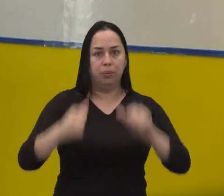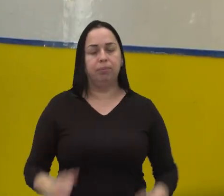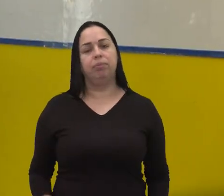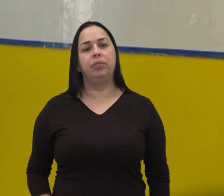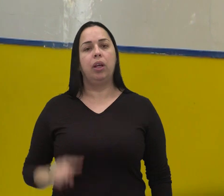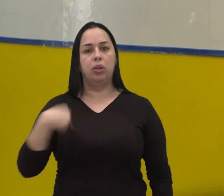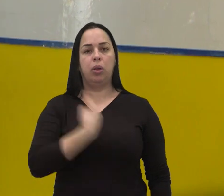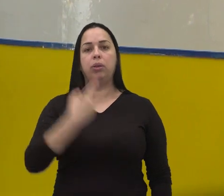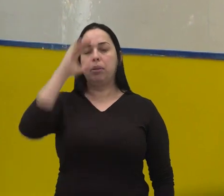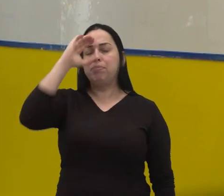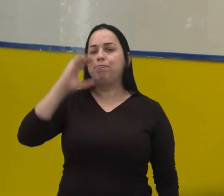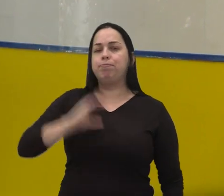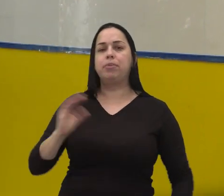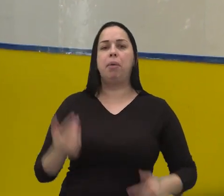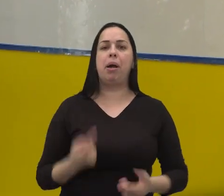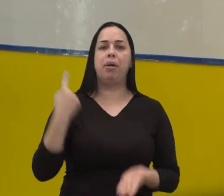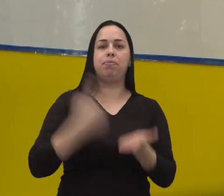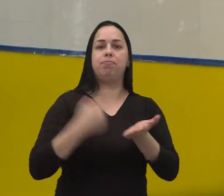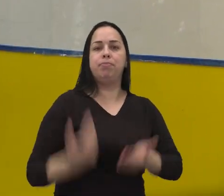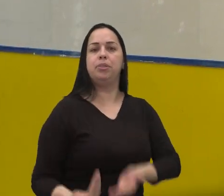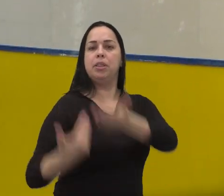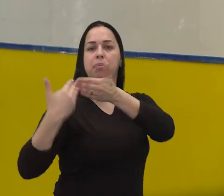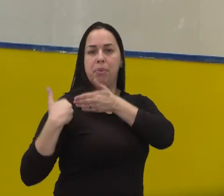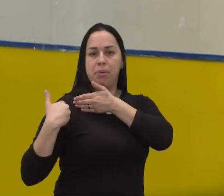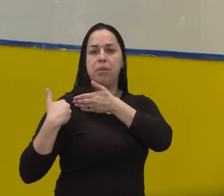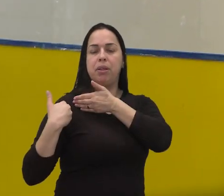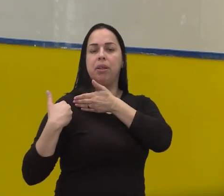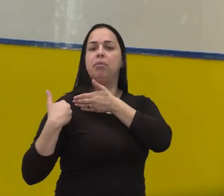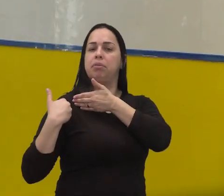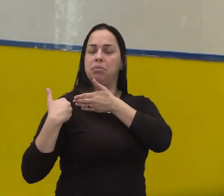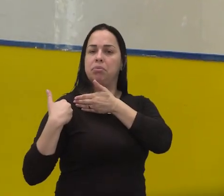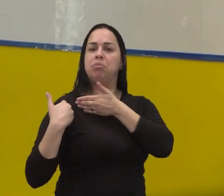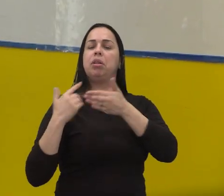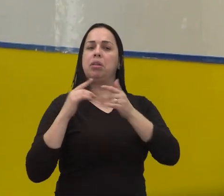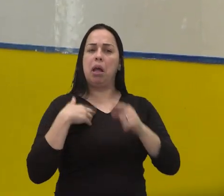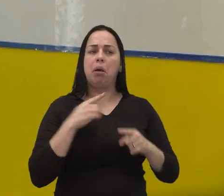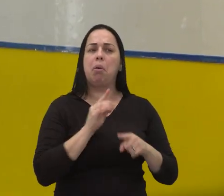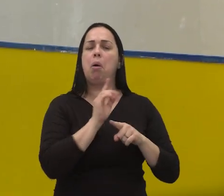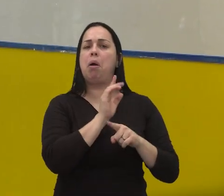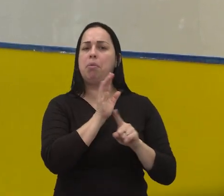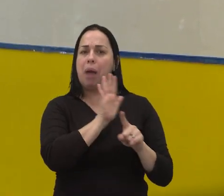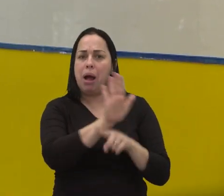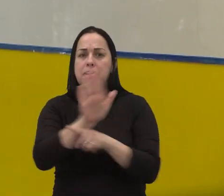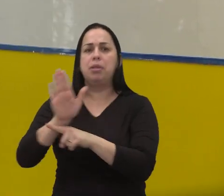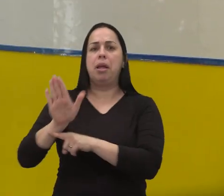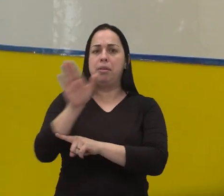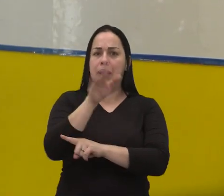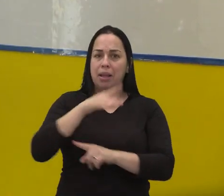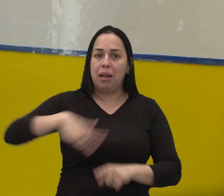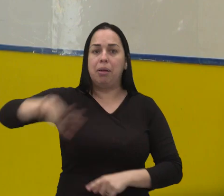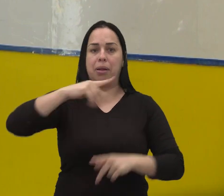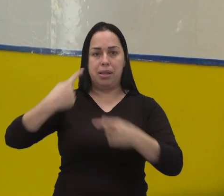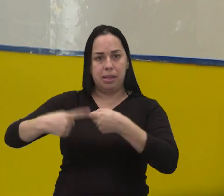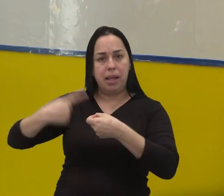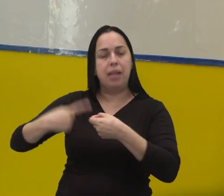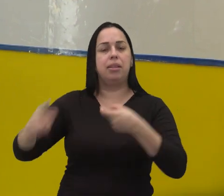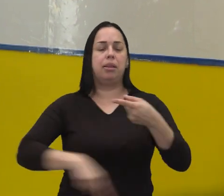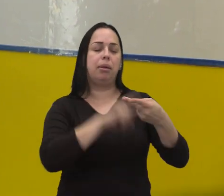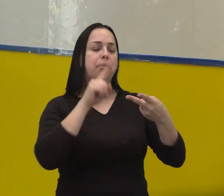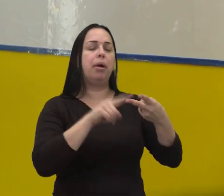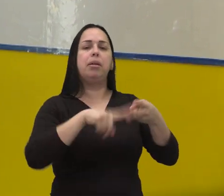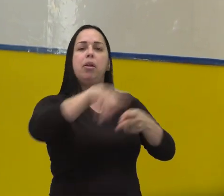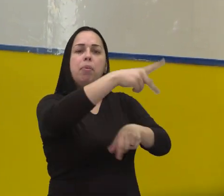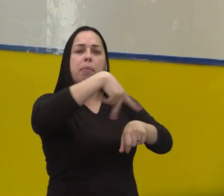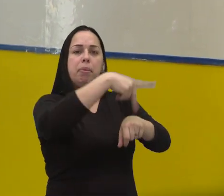A gente, como cidadão, a gente tem um compromisso com a cidadania, com o município, com a nação